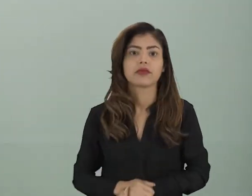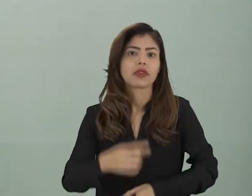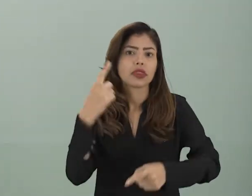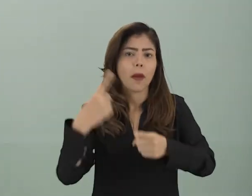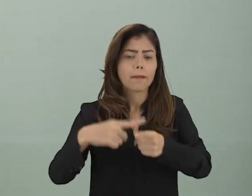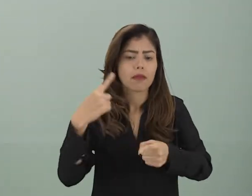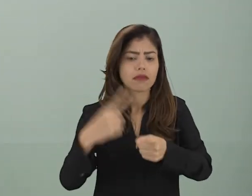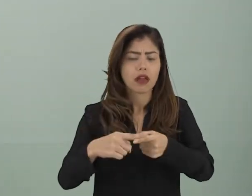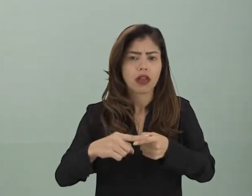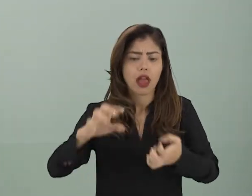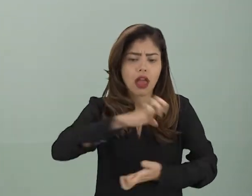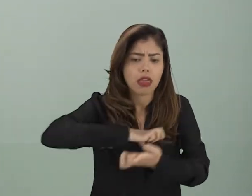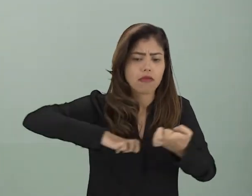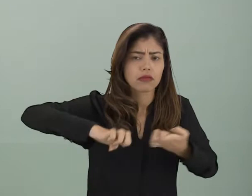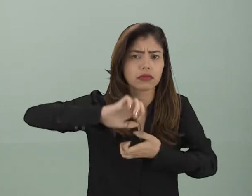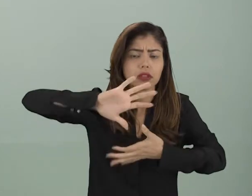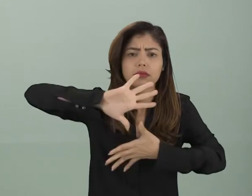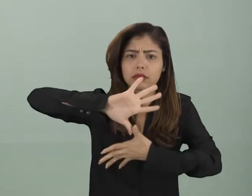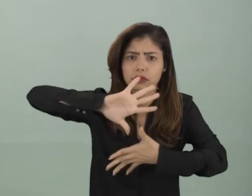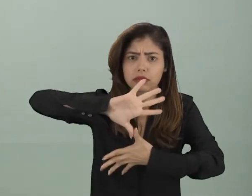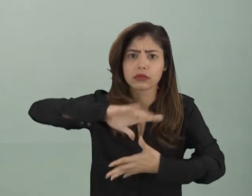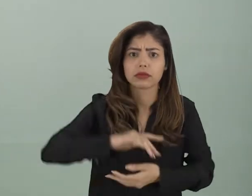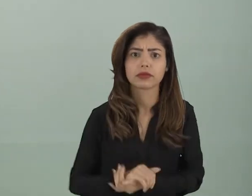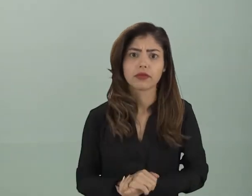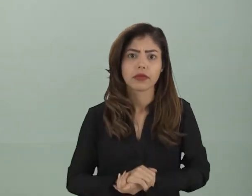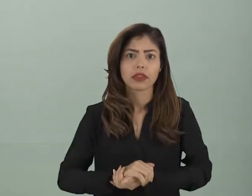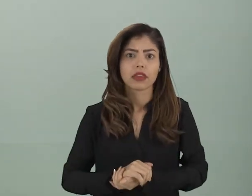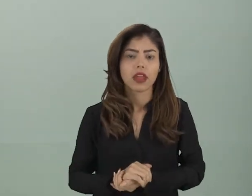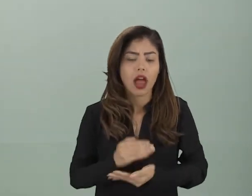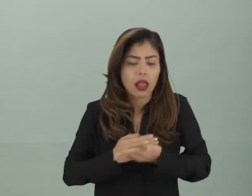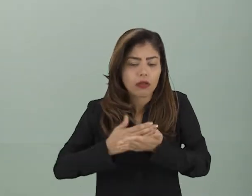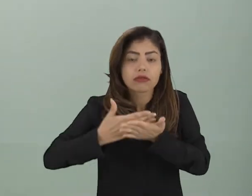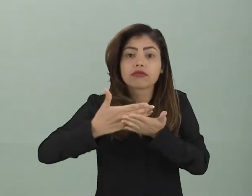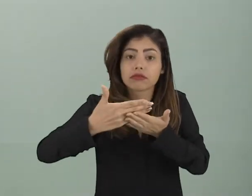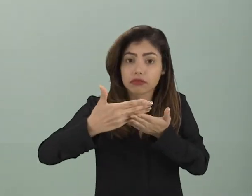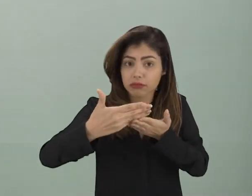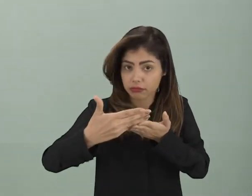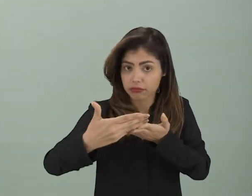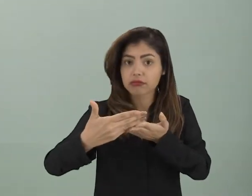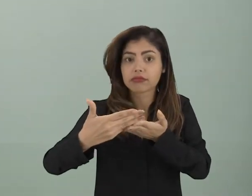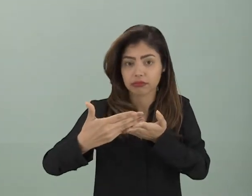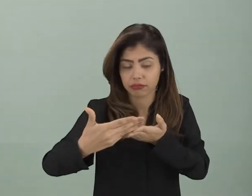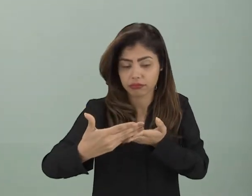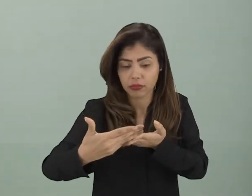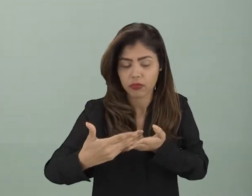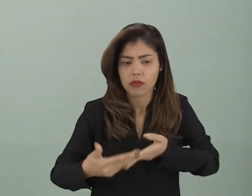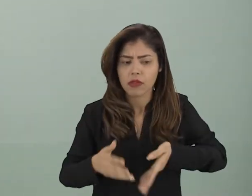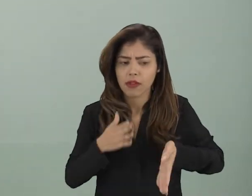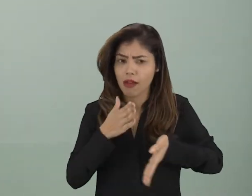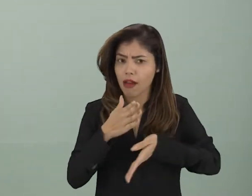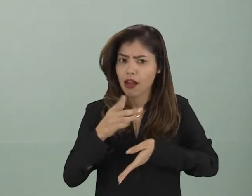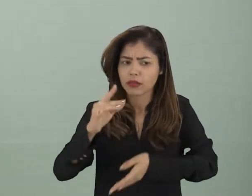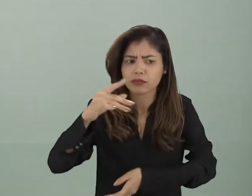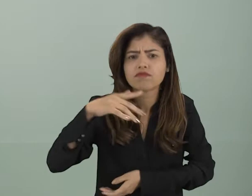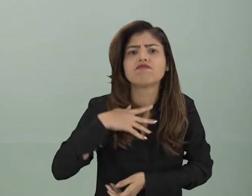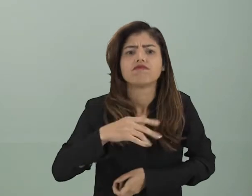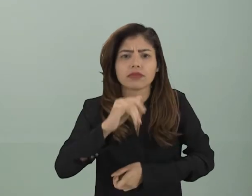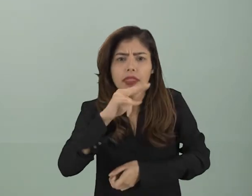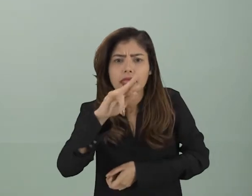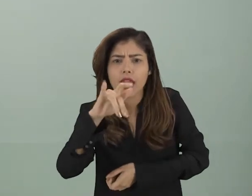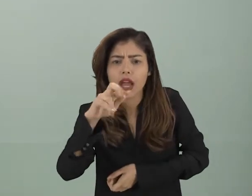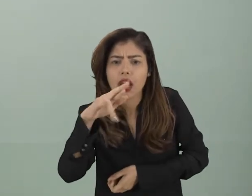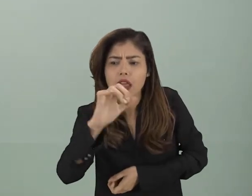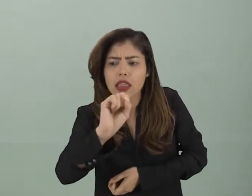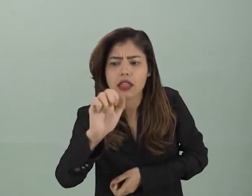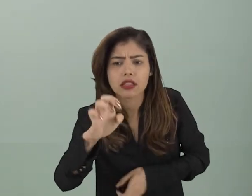que Revolução Americana, né? Uma revolução ela inicia praticamente por intenções de algo de mudança.